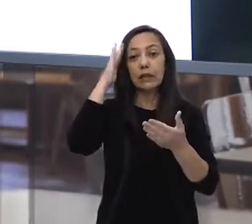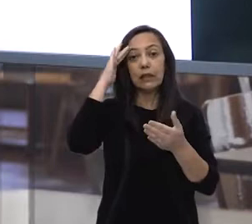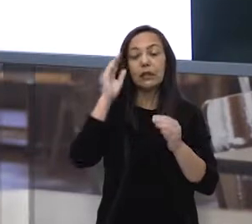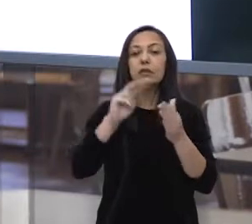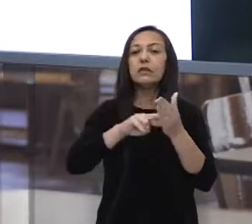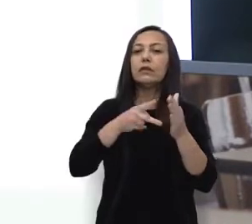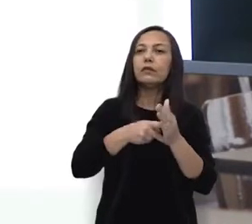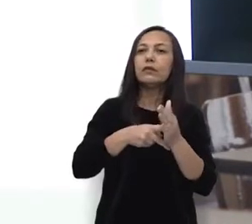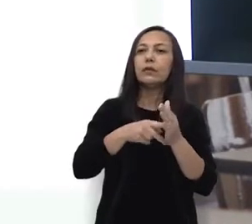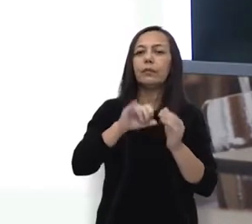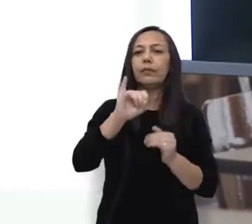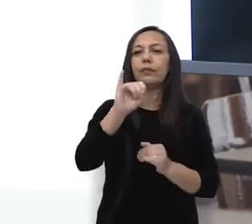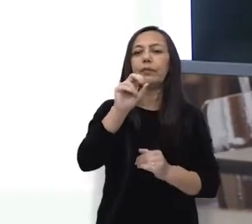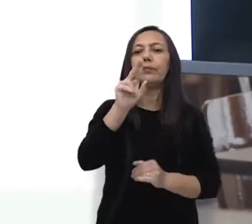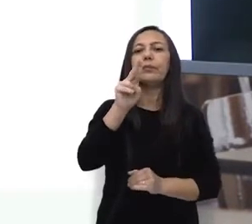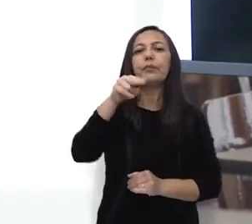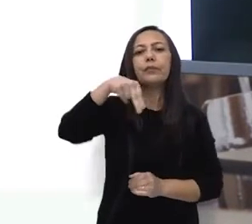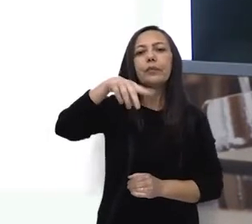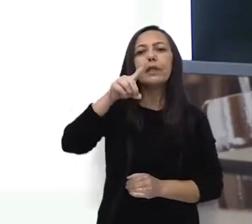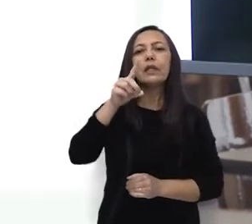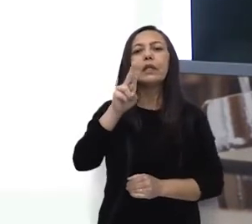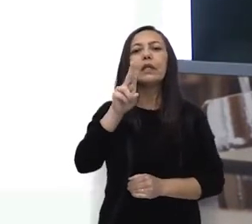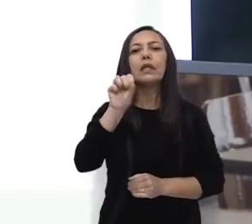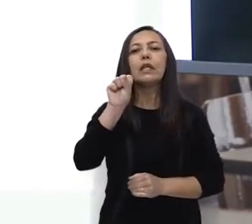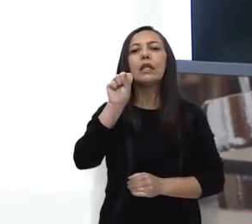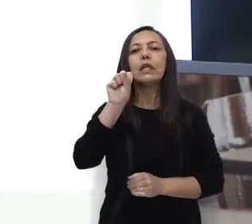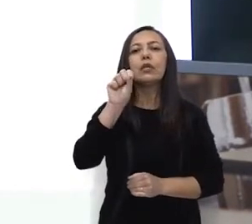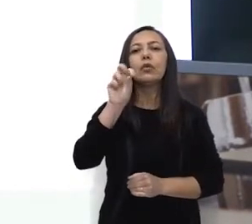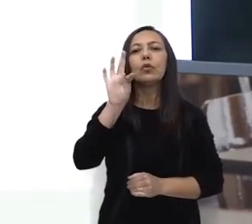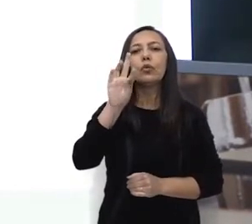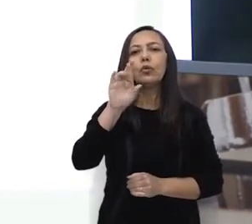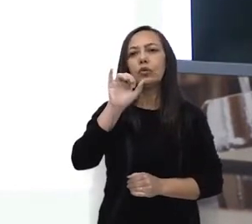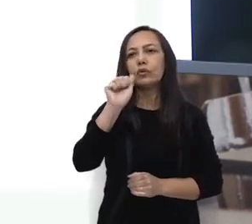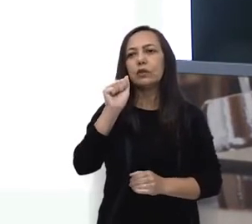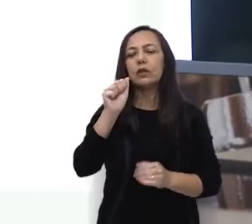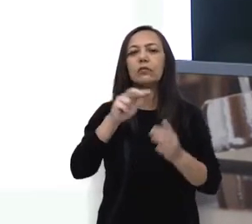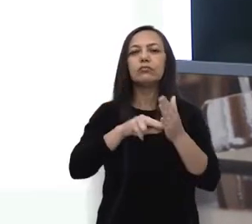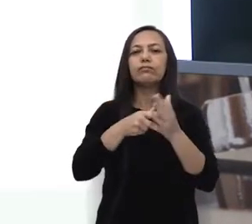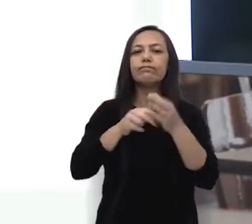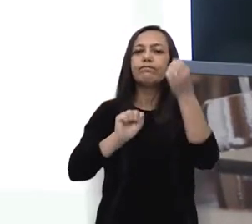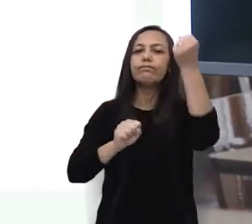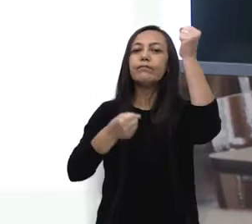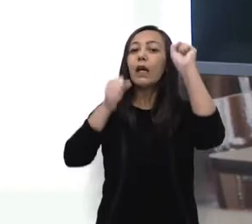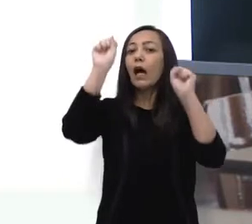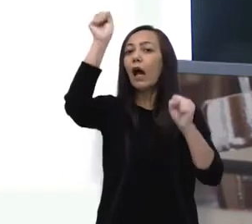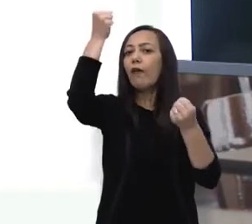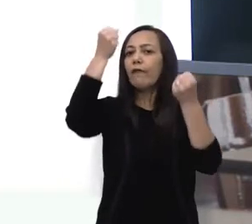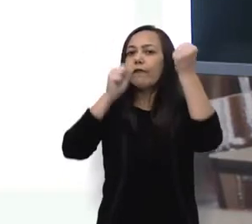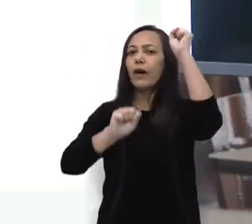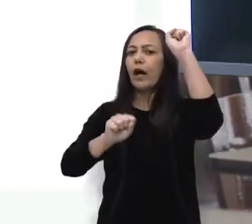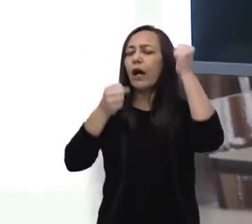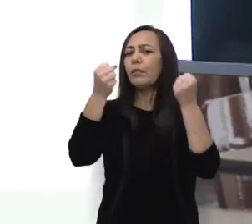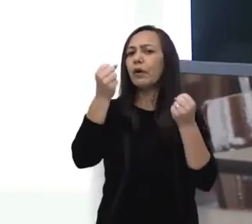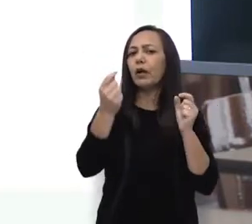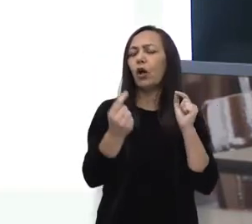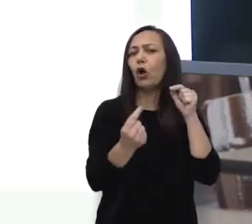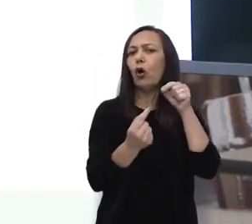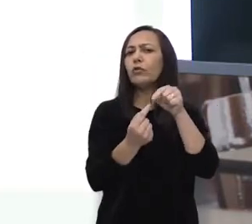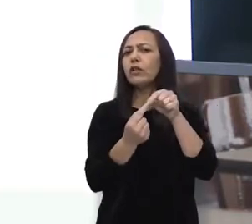indústria. Indústria, minha gente, é um conjunto de atividades econômicas, né, que tem a necessidade ou a finalidade